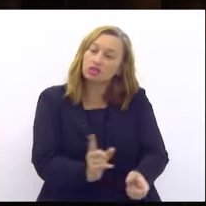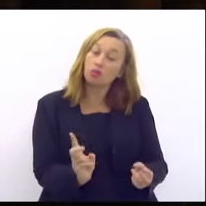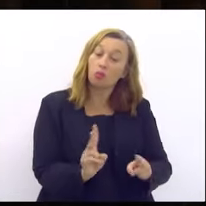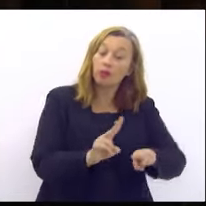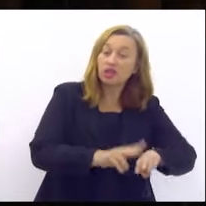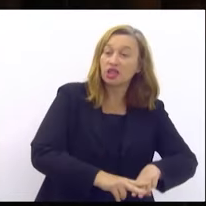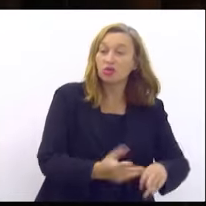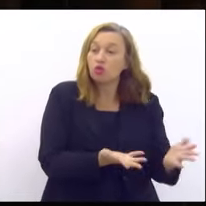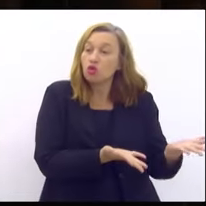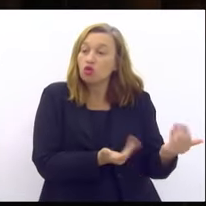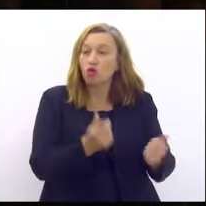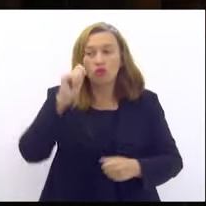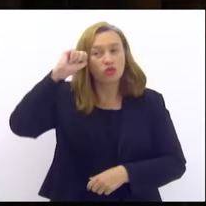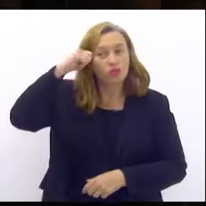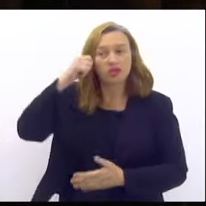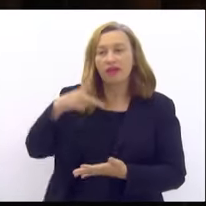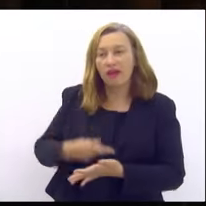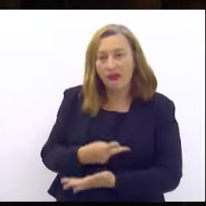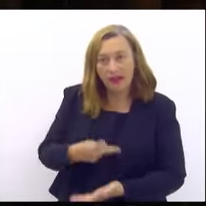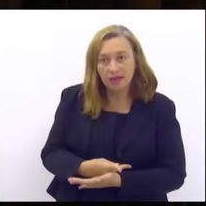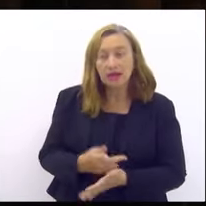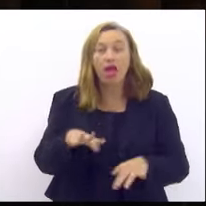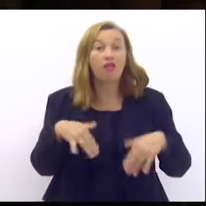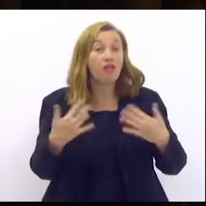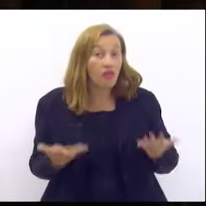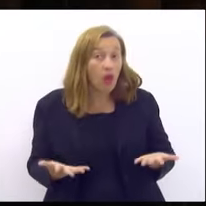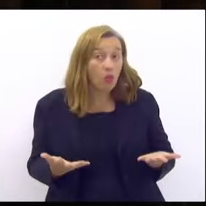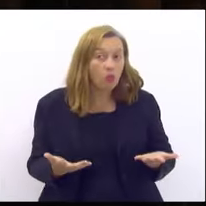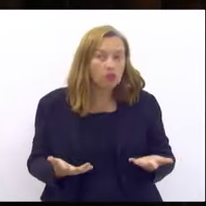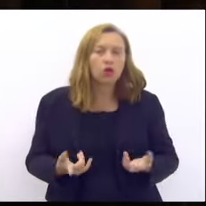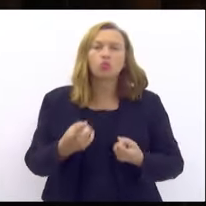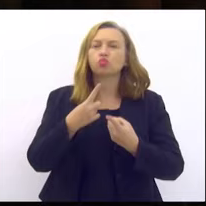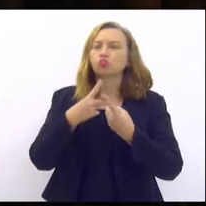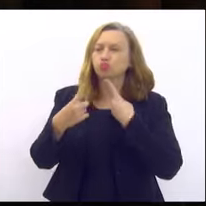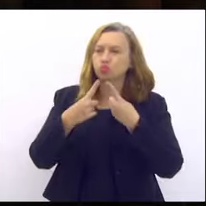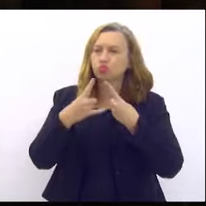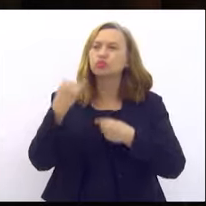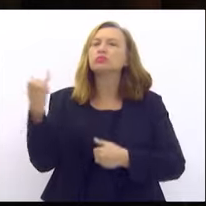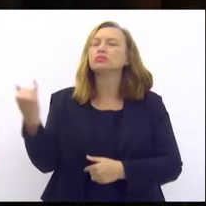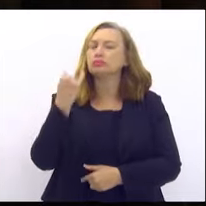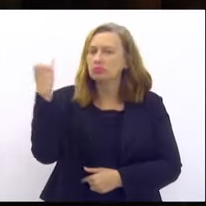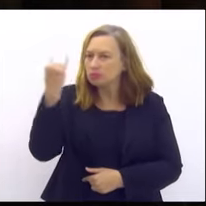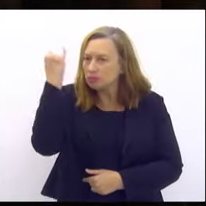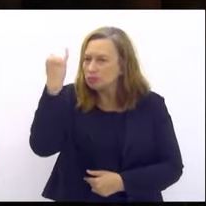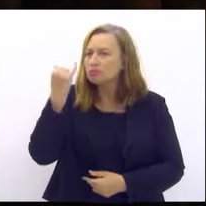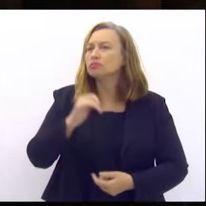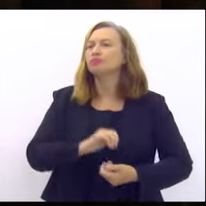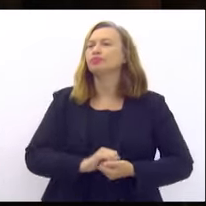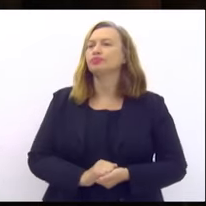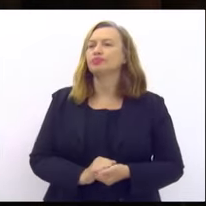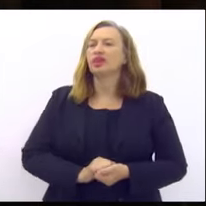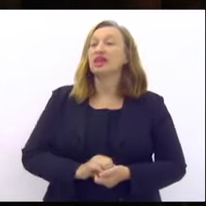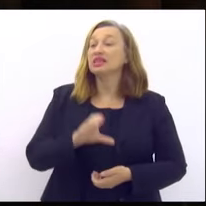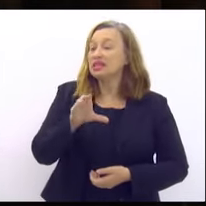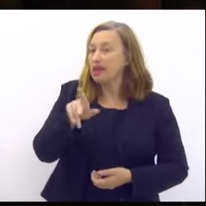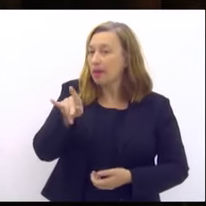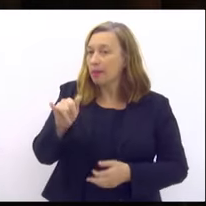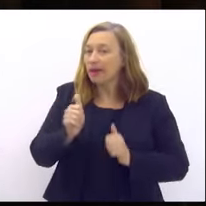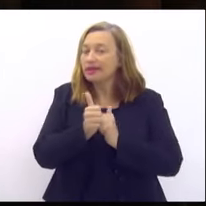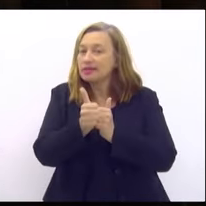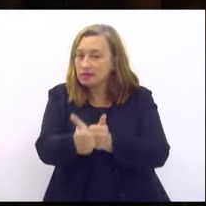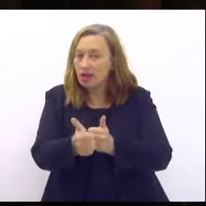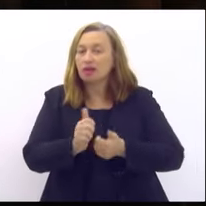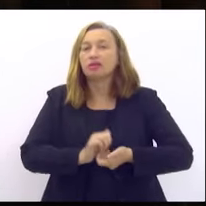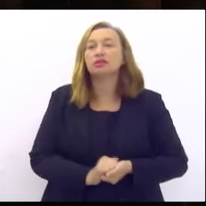fotográfico equivocado então é um debate importante a ser feito a CPI Segue o seu